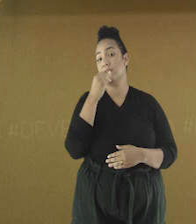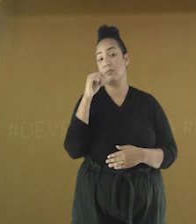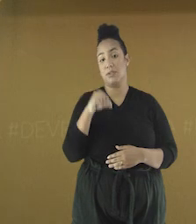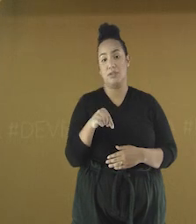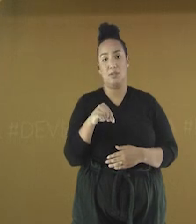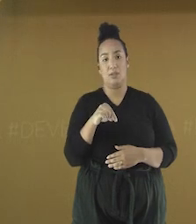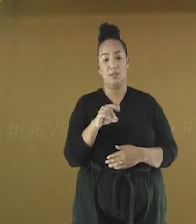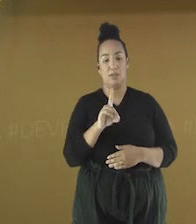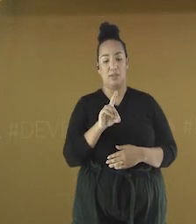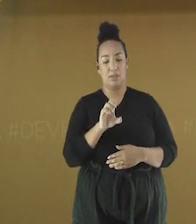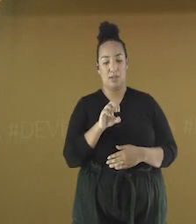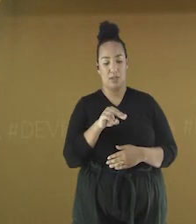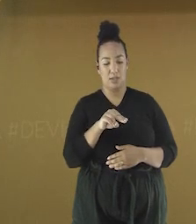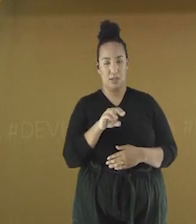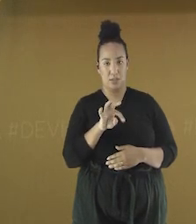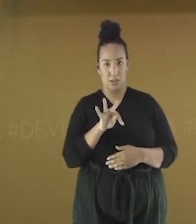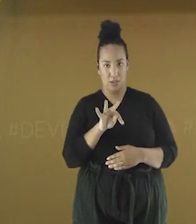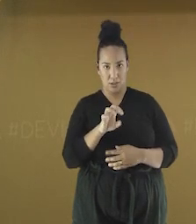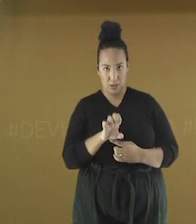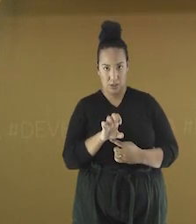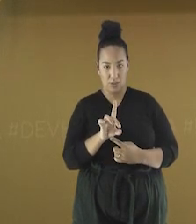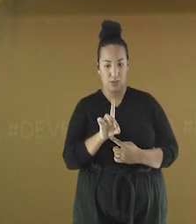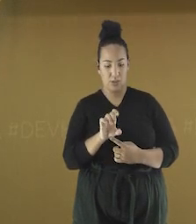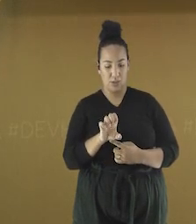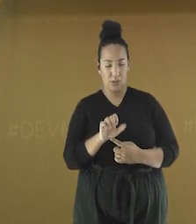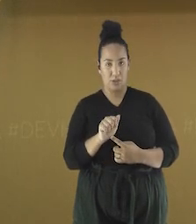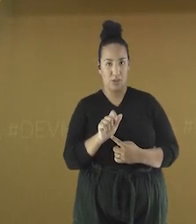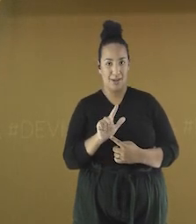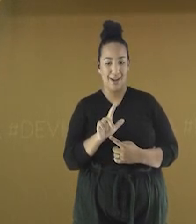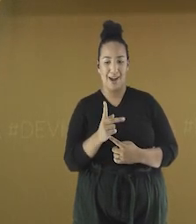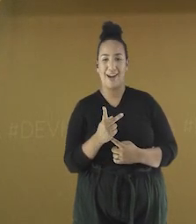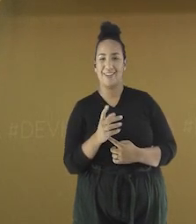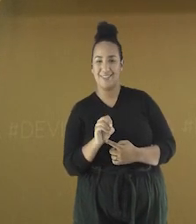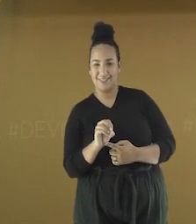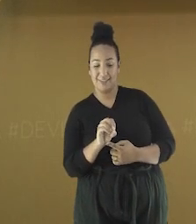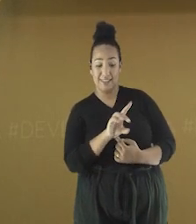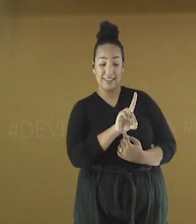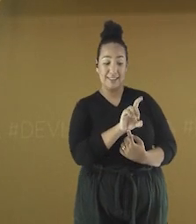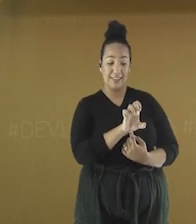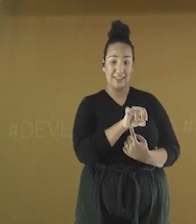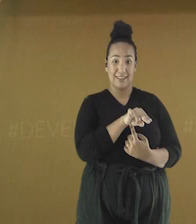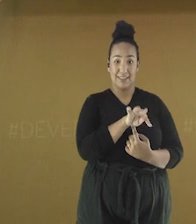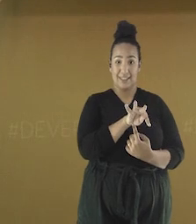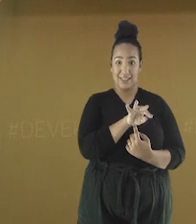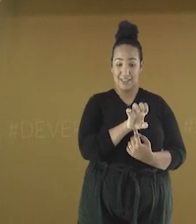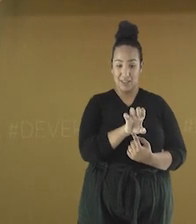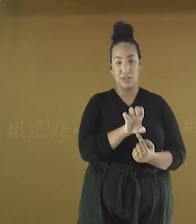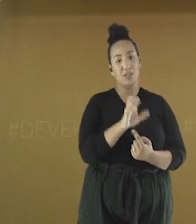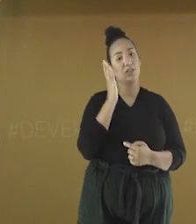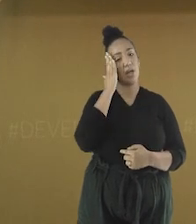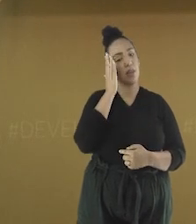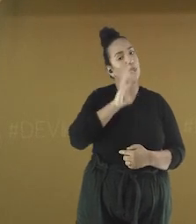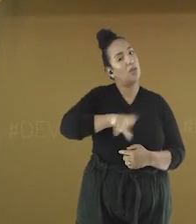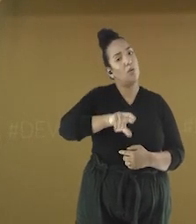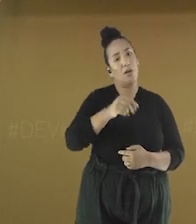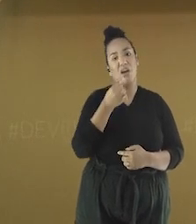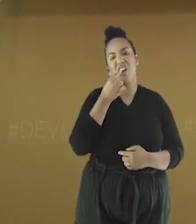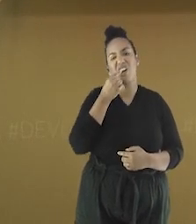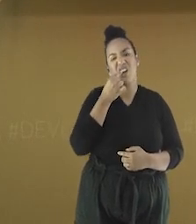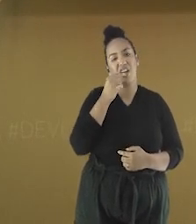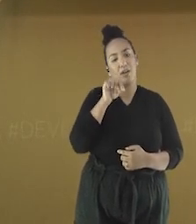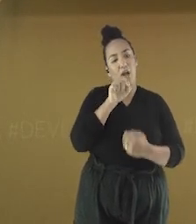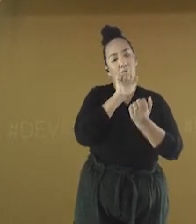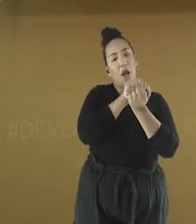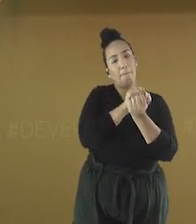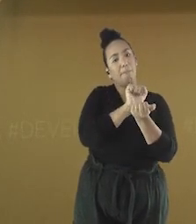alho. Mesmo usando a palavra dente para designar uma pequena parte do alho, sabemos que aquilo não é obviamente um dente